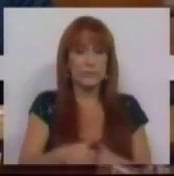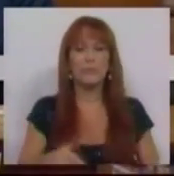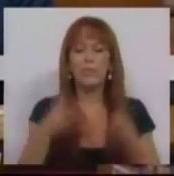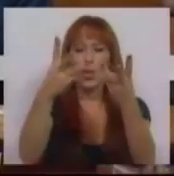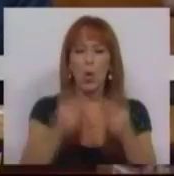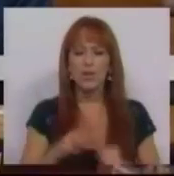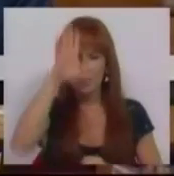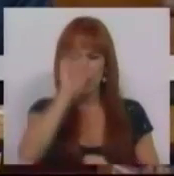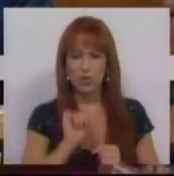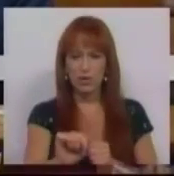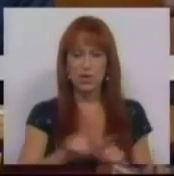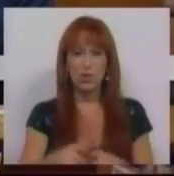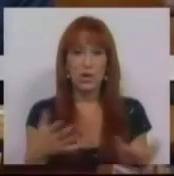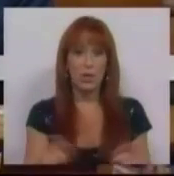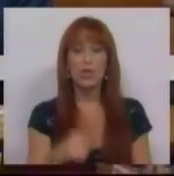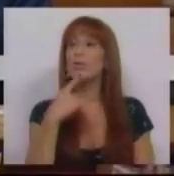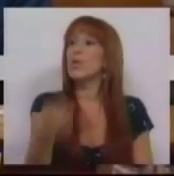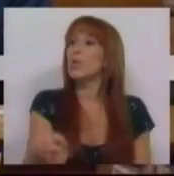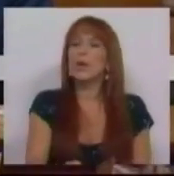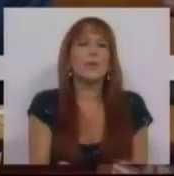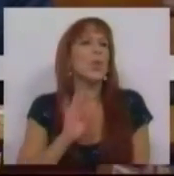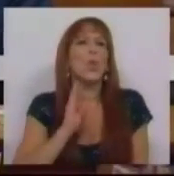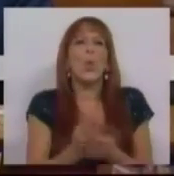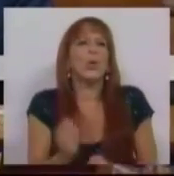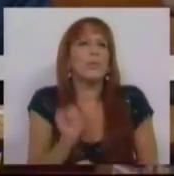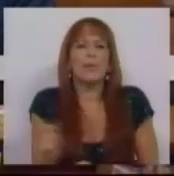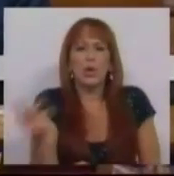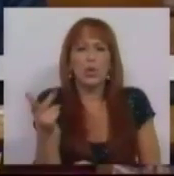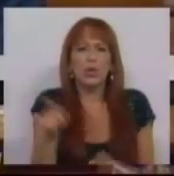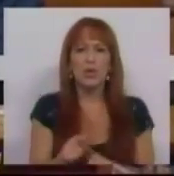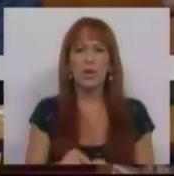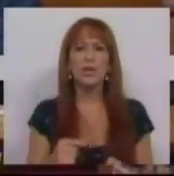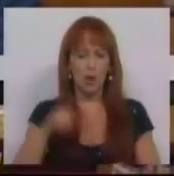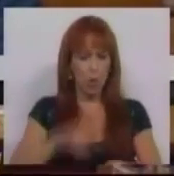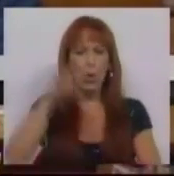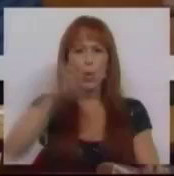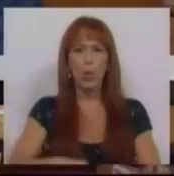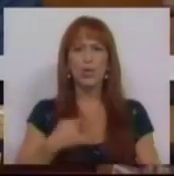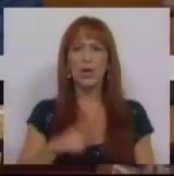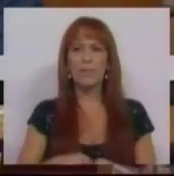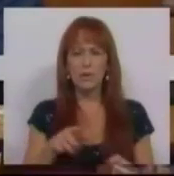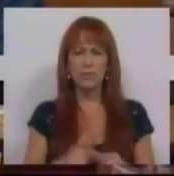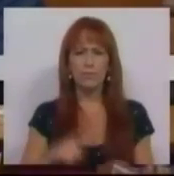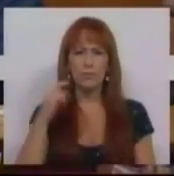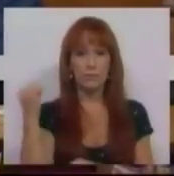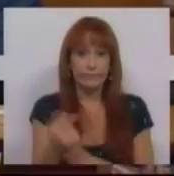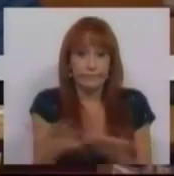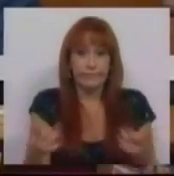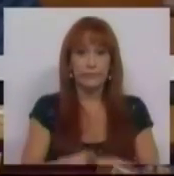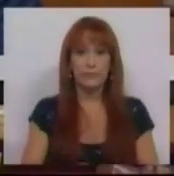No Orçamento do Estado, que é anunciado como o último da Troika, é, pois, o momento para acertar as